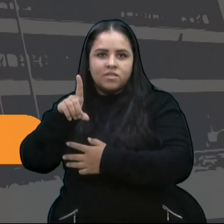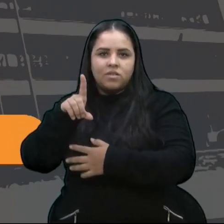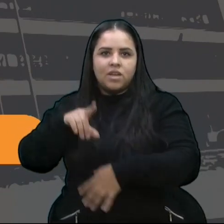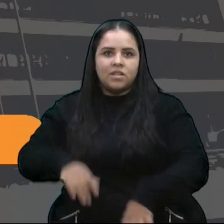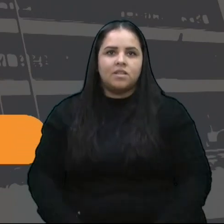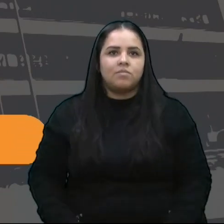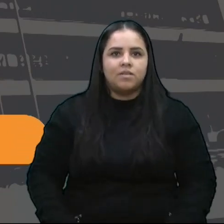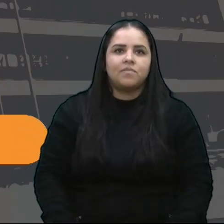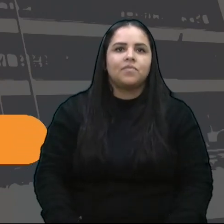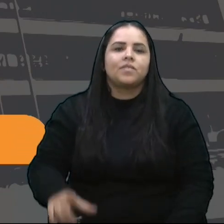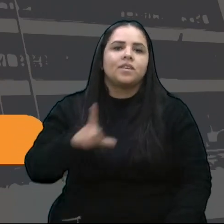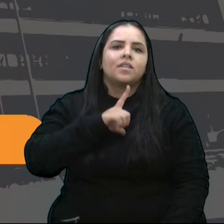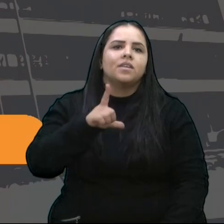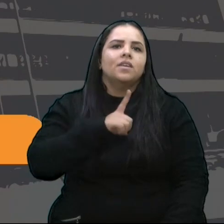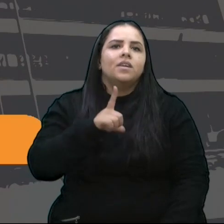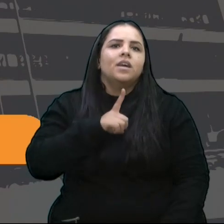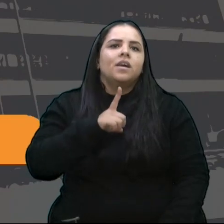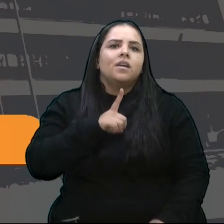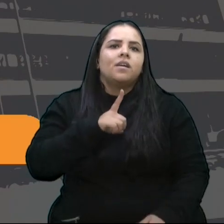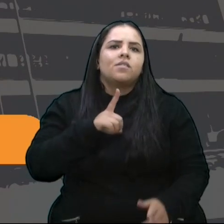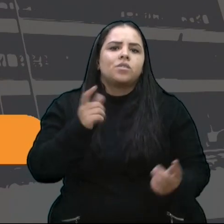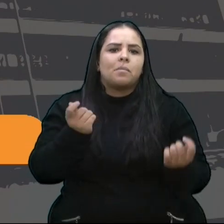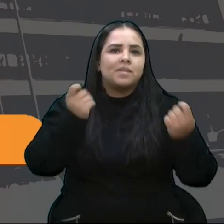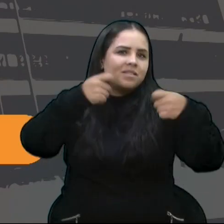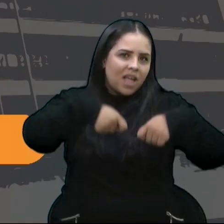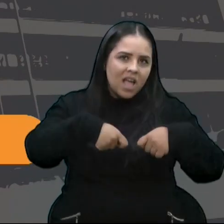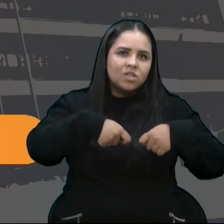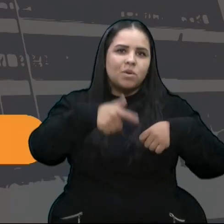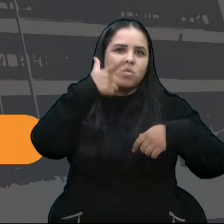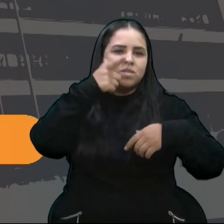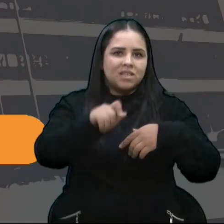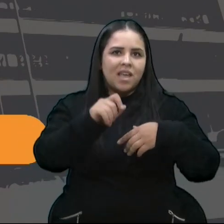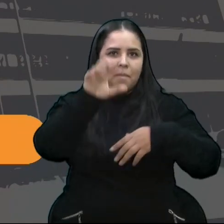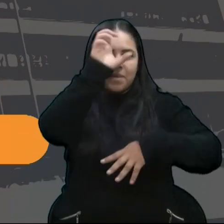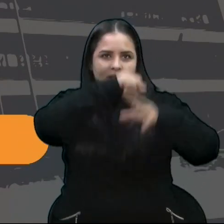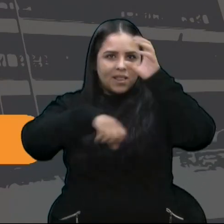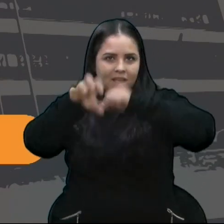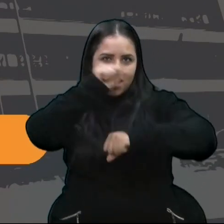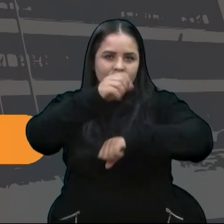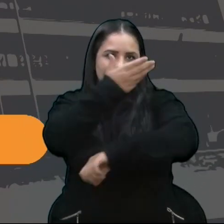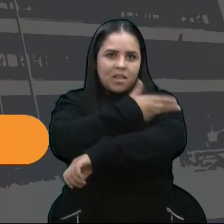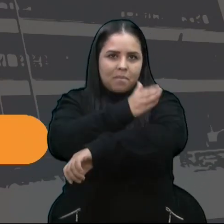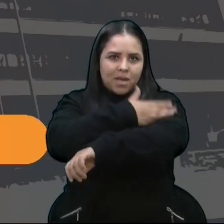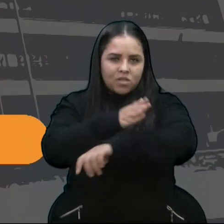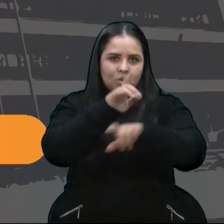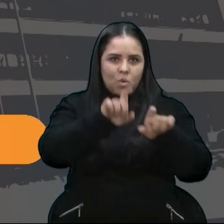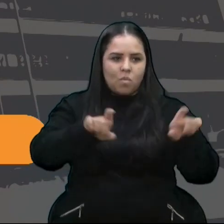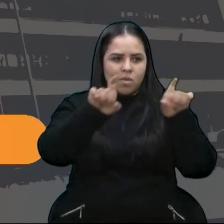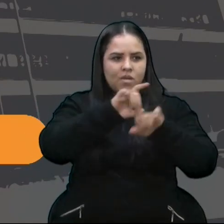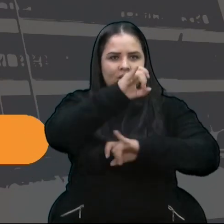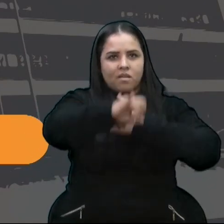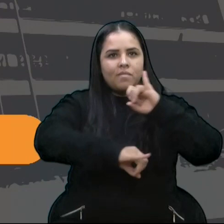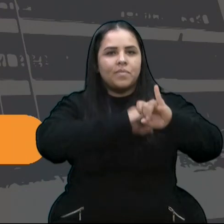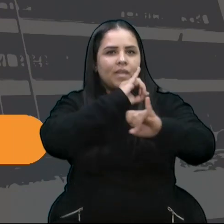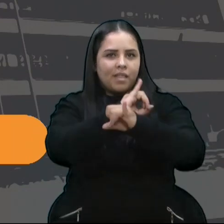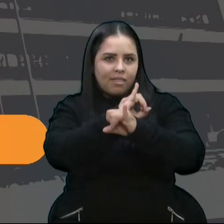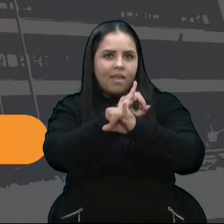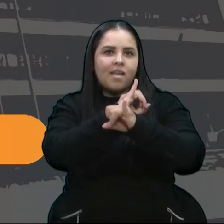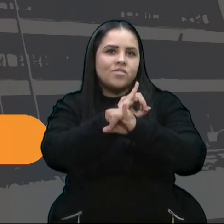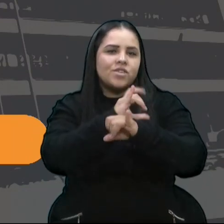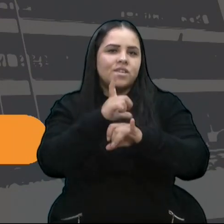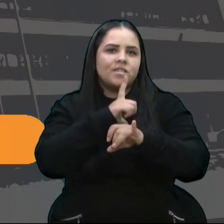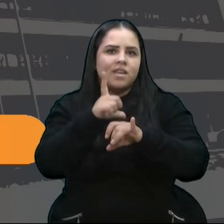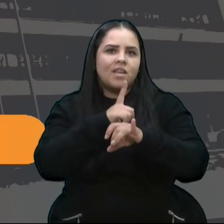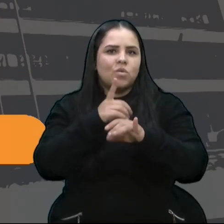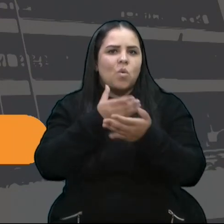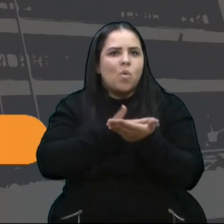entrar, se capacitar, aprender o que eles quiserem aprender, que eles têm muitas demandas, muitas necessidades que a gente no início